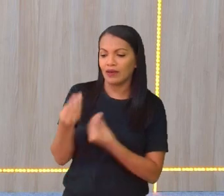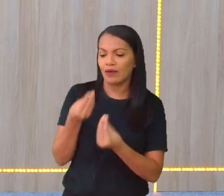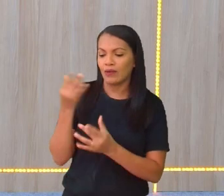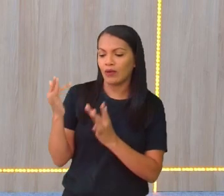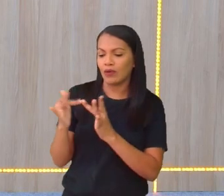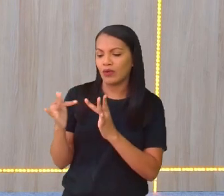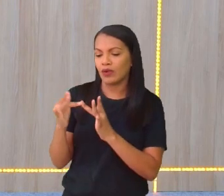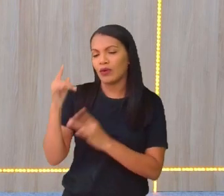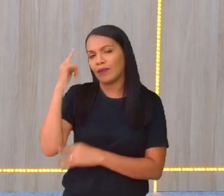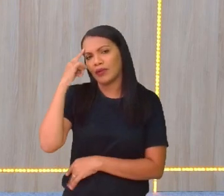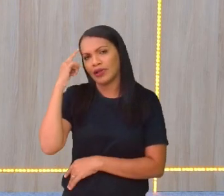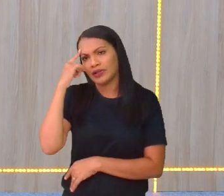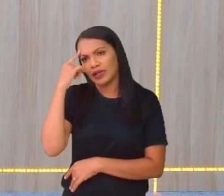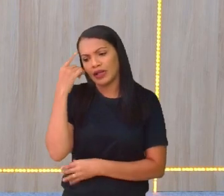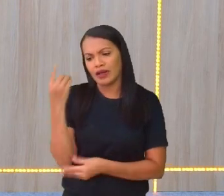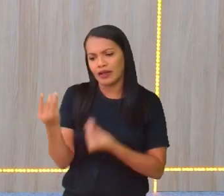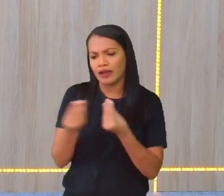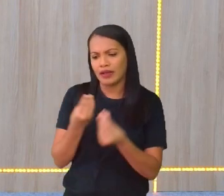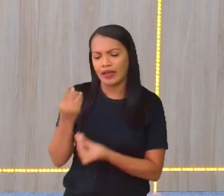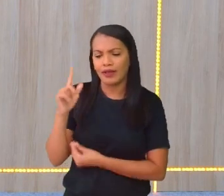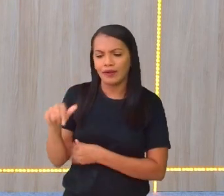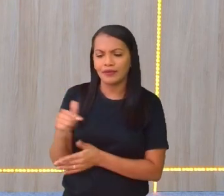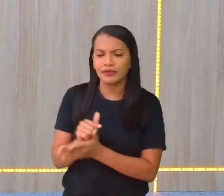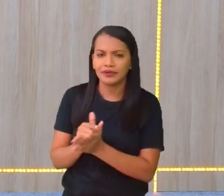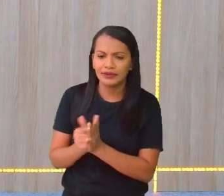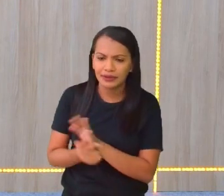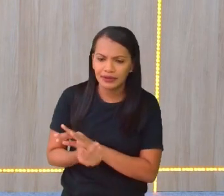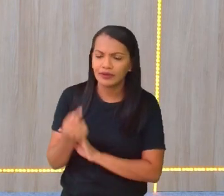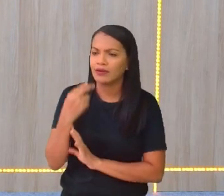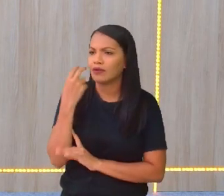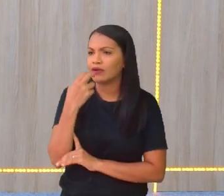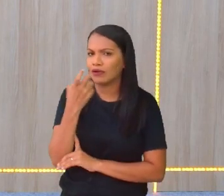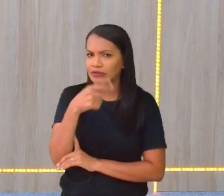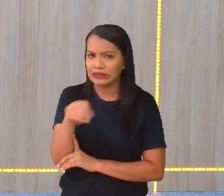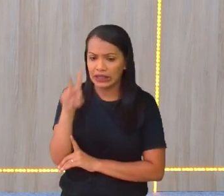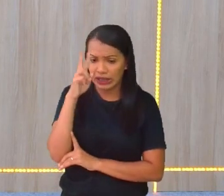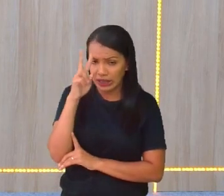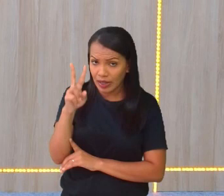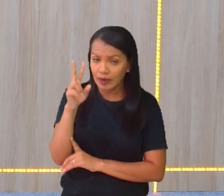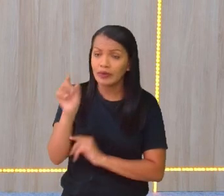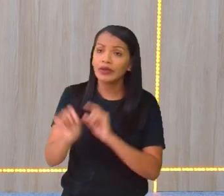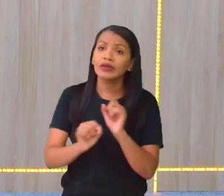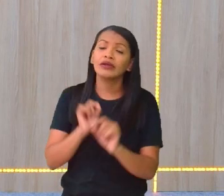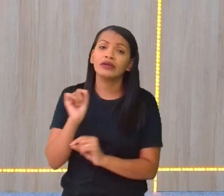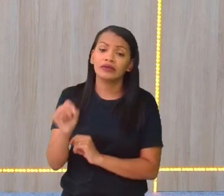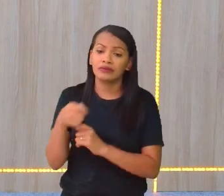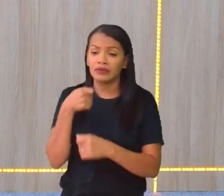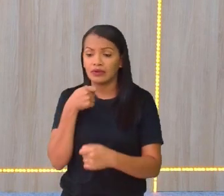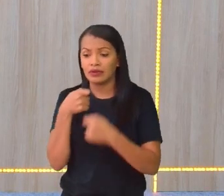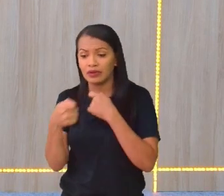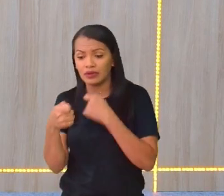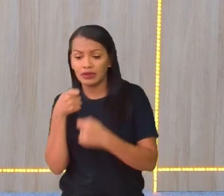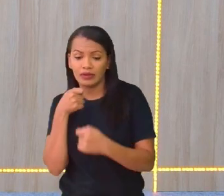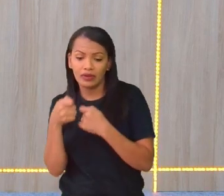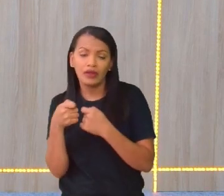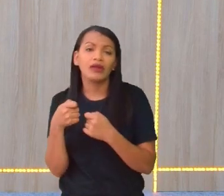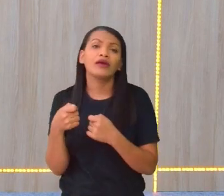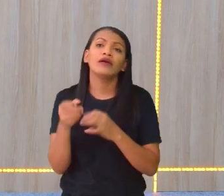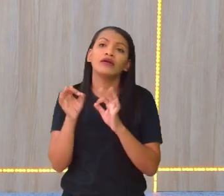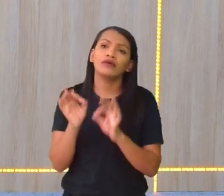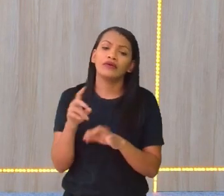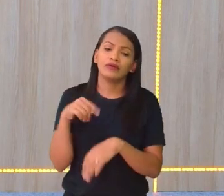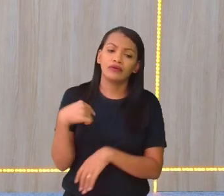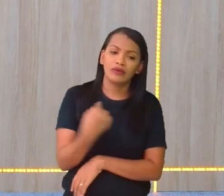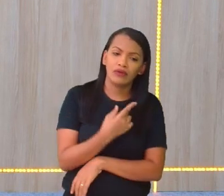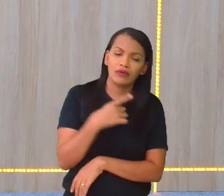contato, ou pensarem que é um gênero oral, aí você lembra, não é? Que nós temos aí a entrevista, o debate, não é?